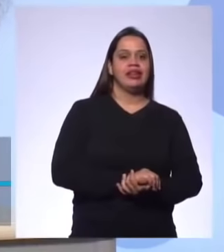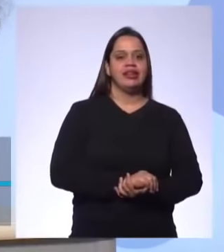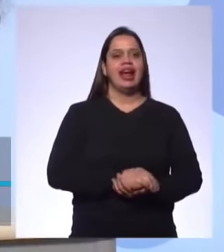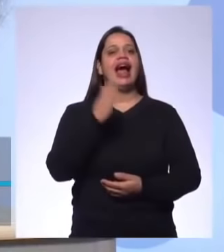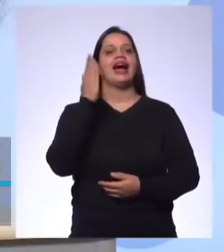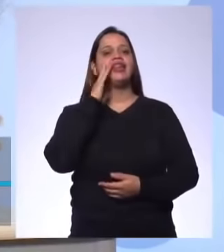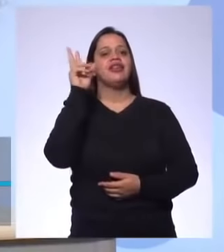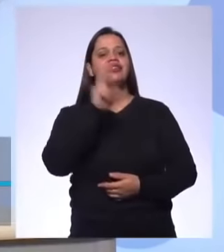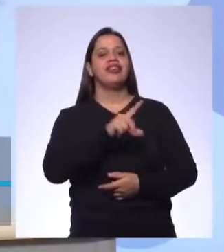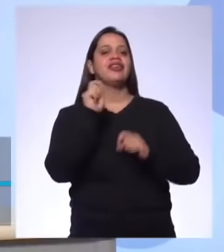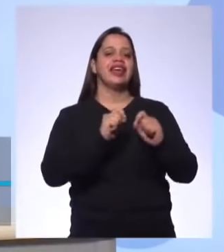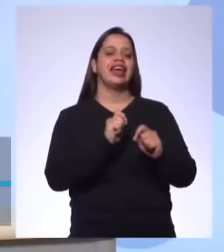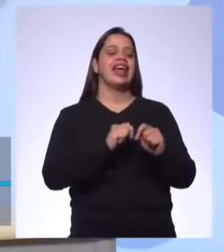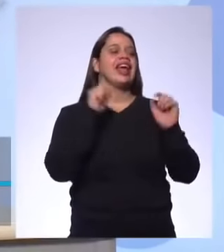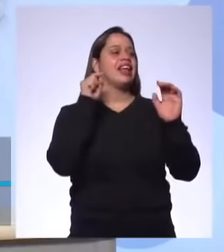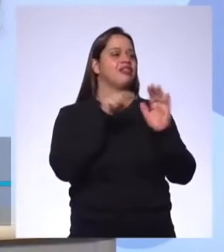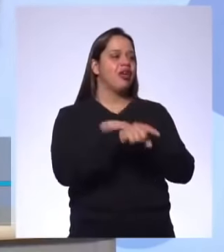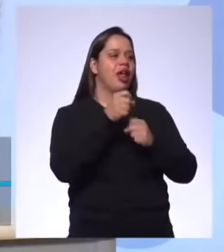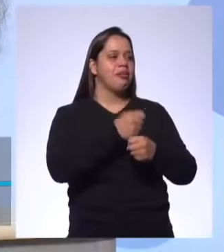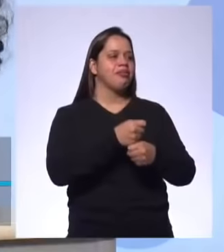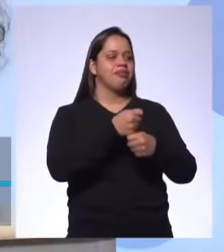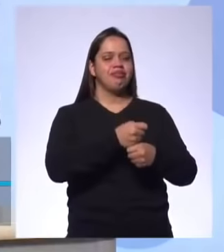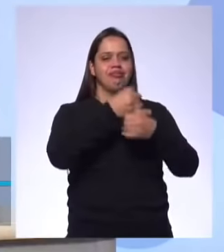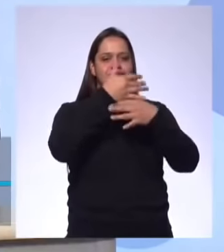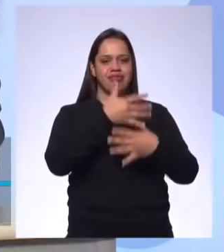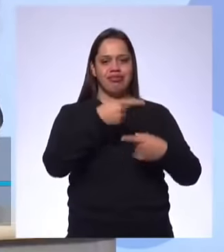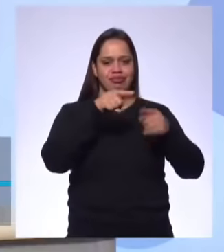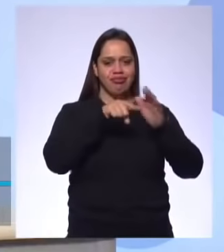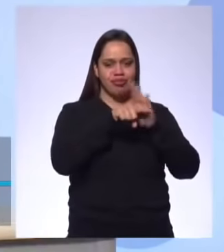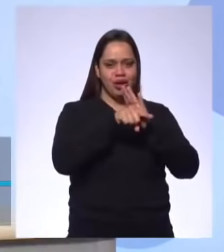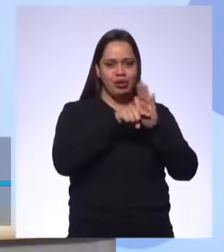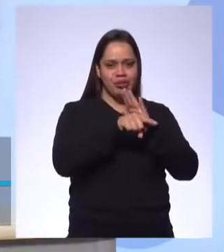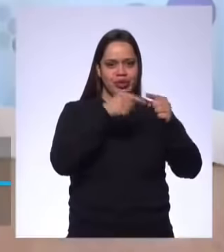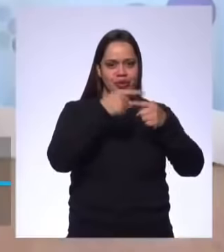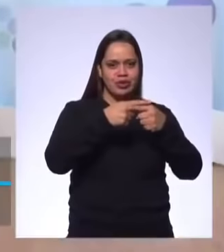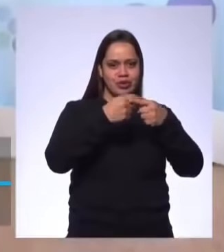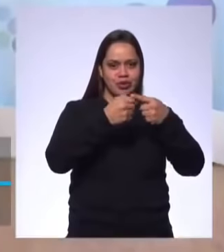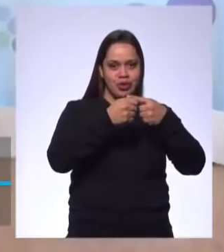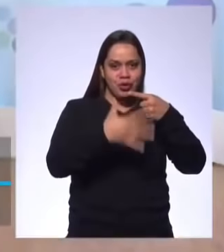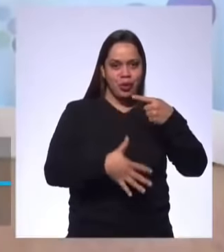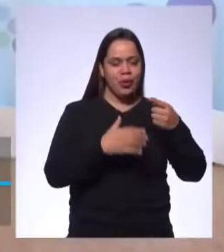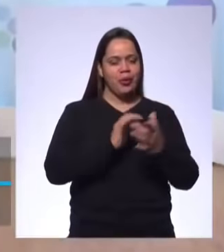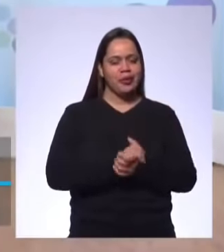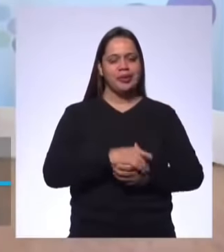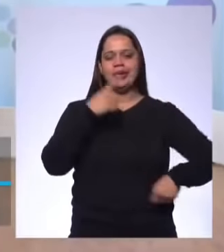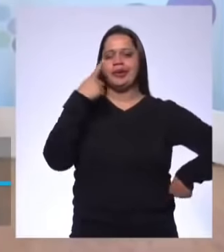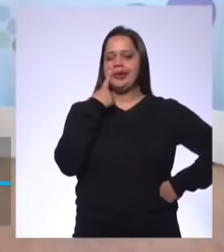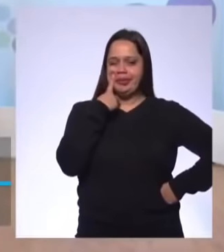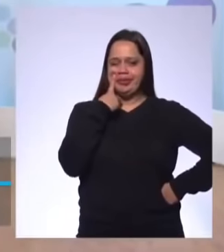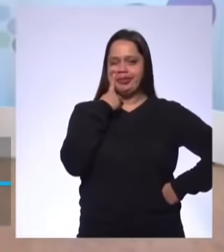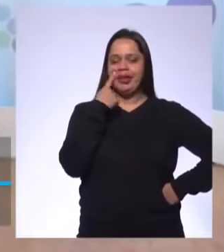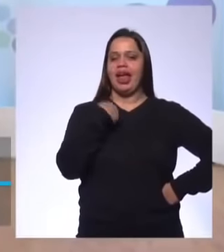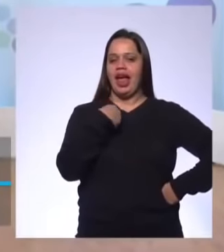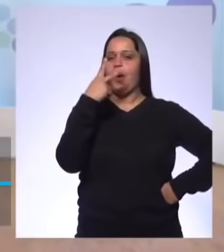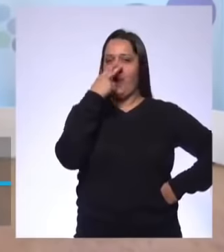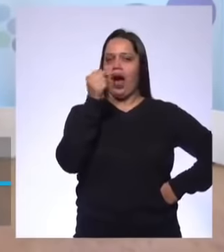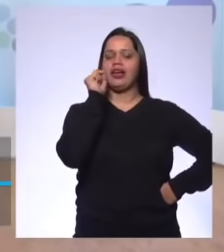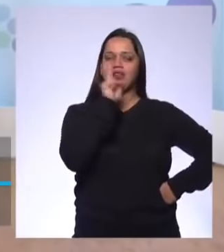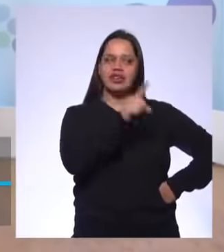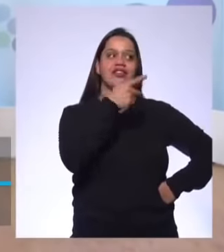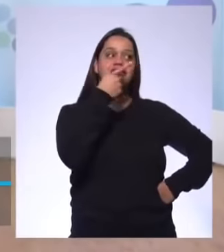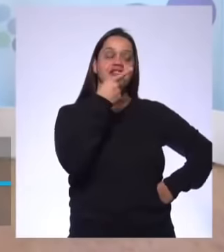Google e aí eu tô achando, eu só que eles acho procuraram. que de terça pra cá, você falou